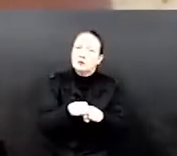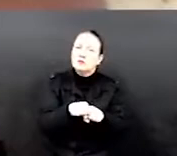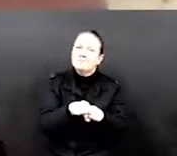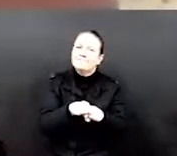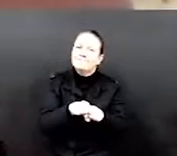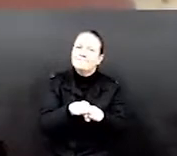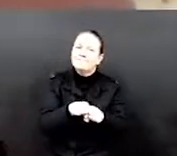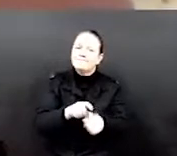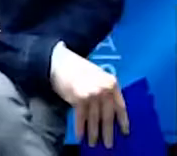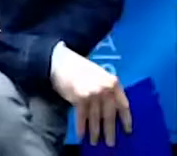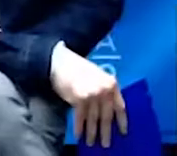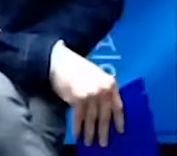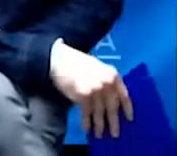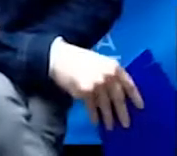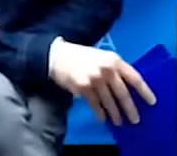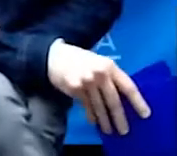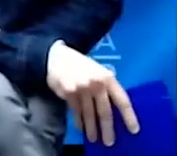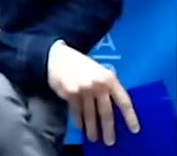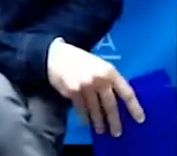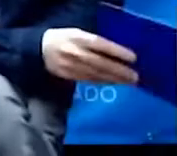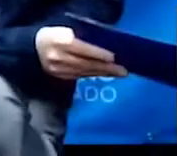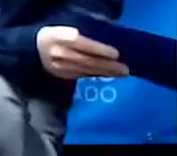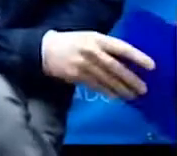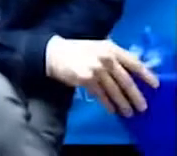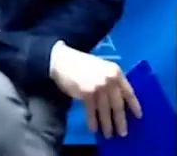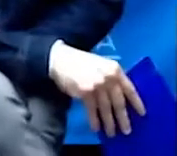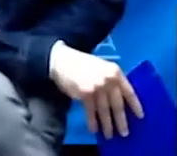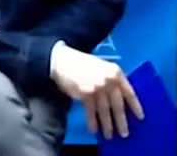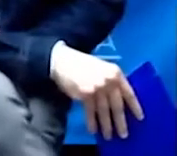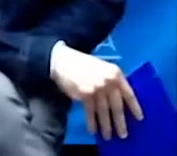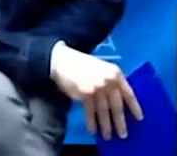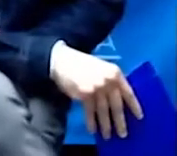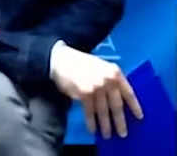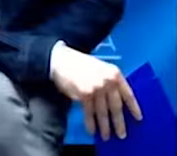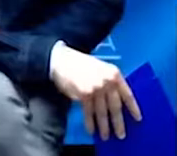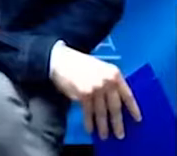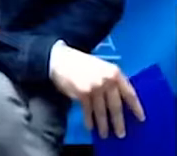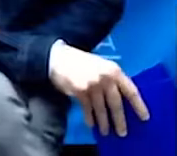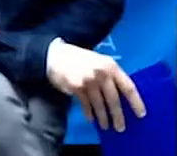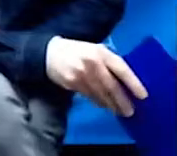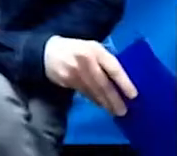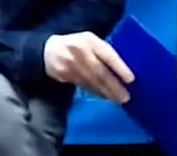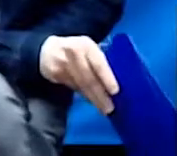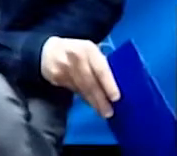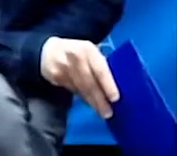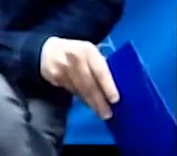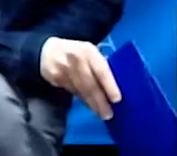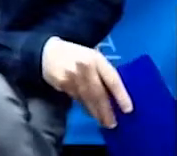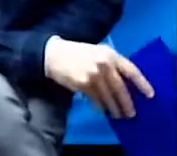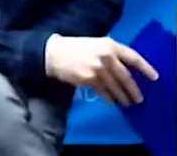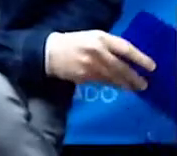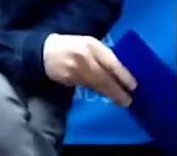né? Não, perfeito. Uma cultura riquíssima, você comentou, né, da faculdade. Acho que é na